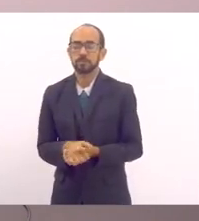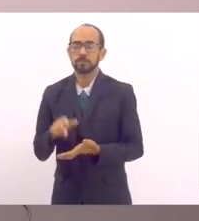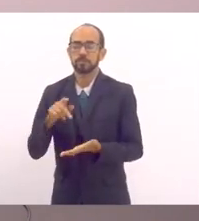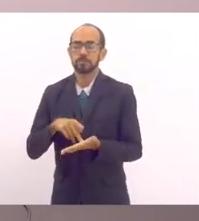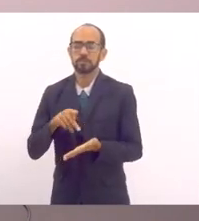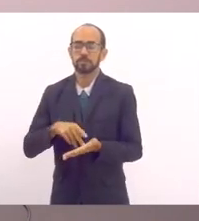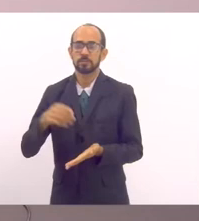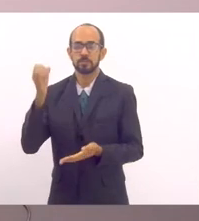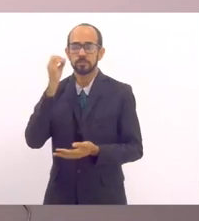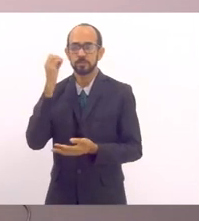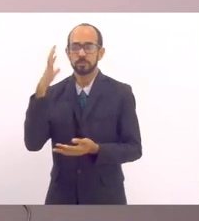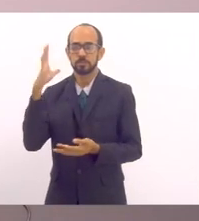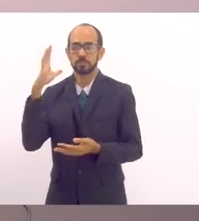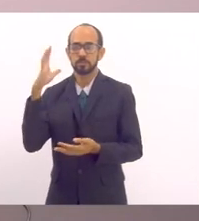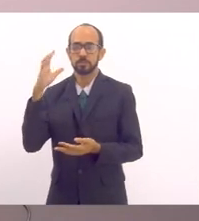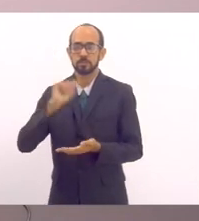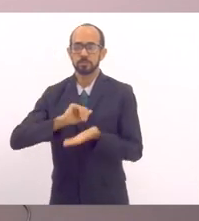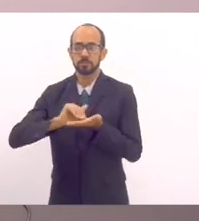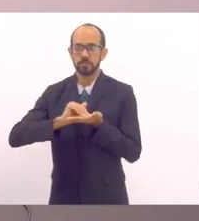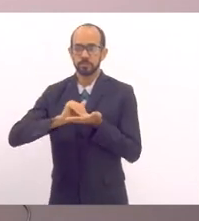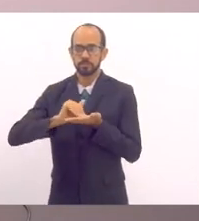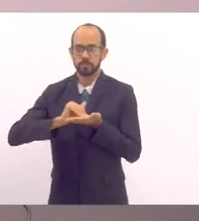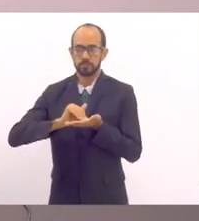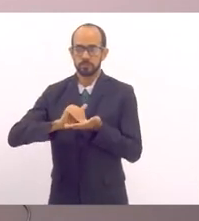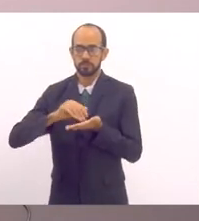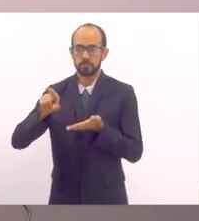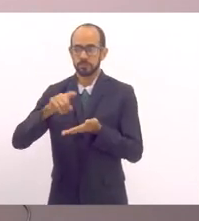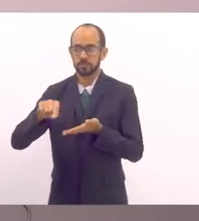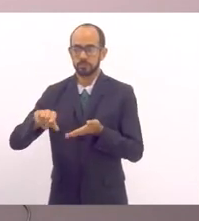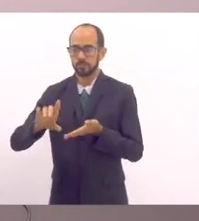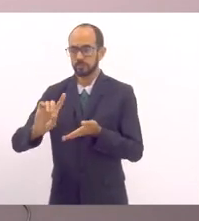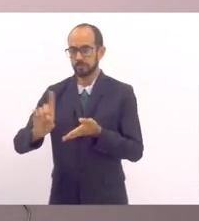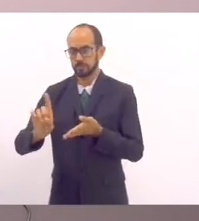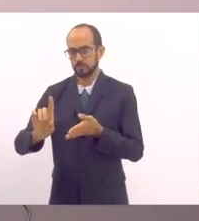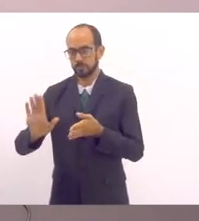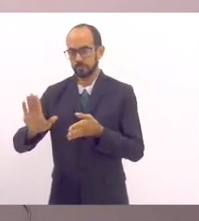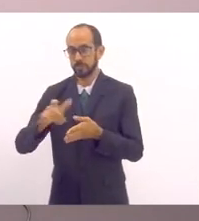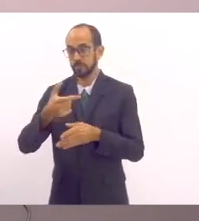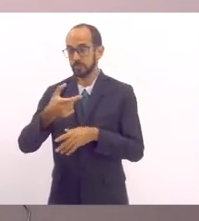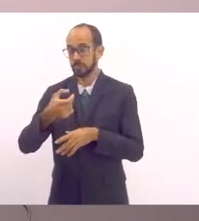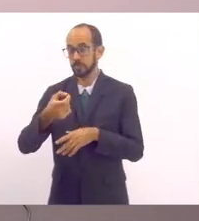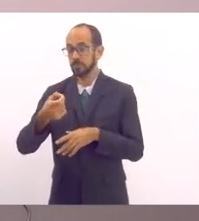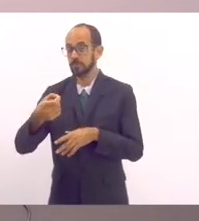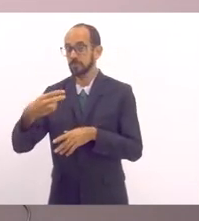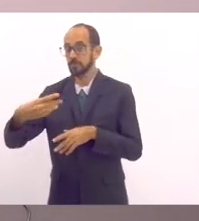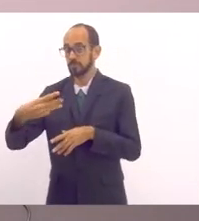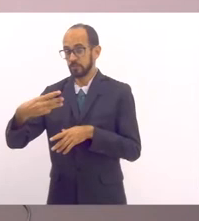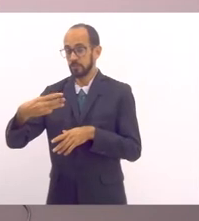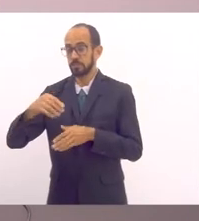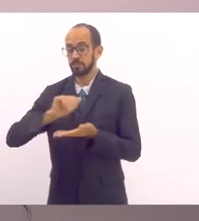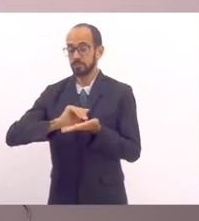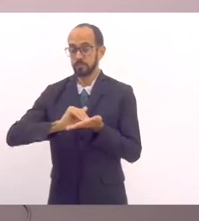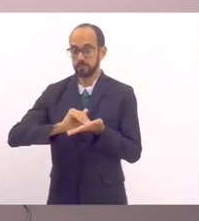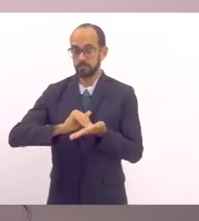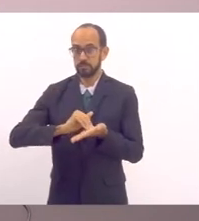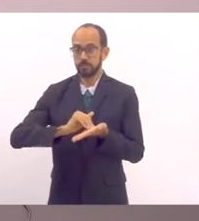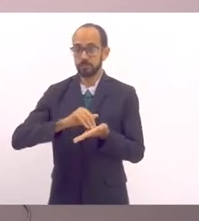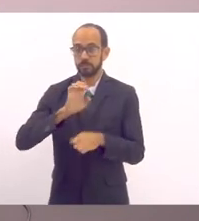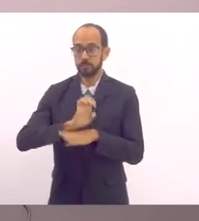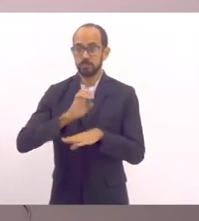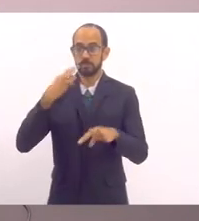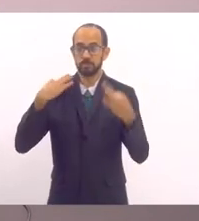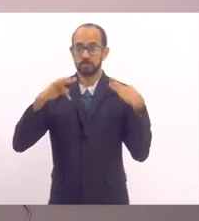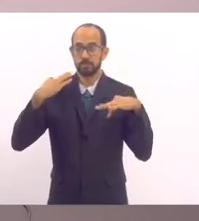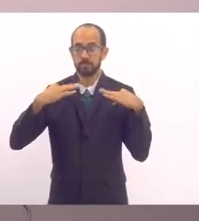do momento em que a Secretaria foi extinta. O que teve foi o seguinte, em 2003... O então secretário de Estado do Turismo, Sérgio